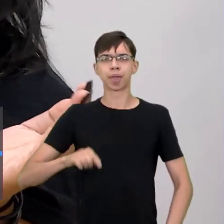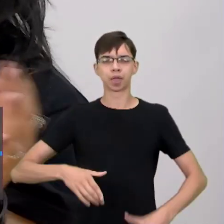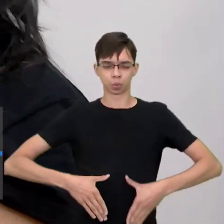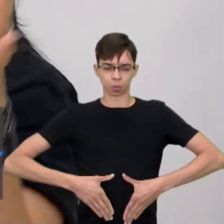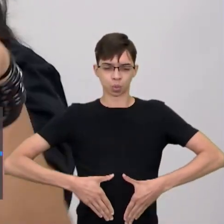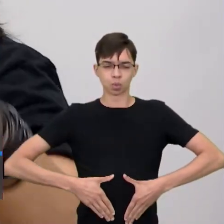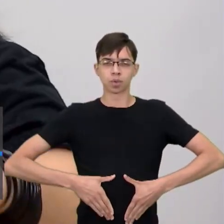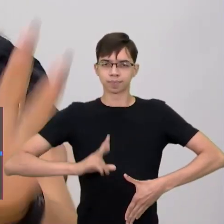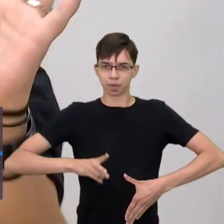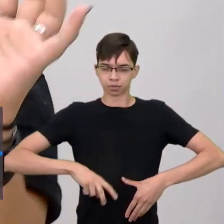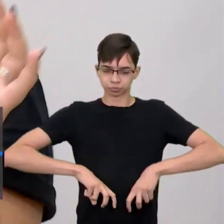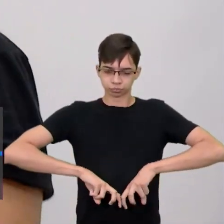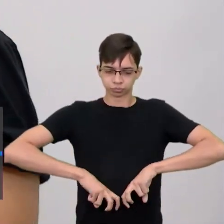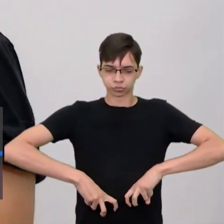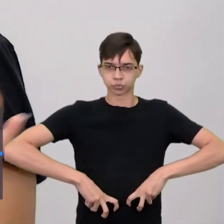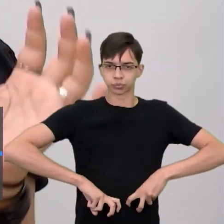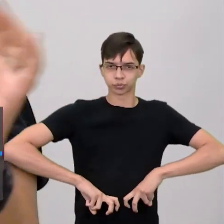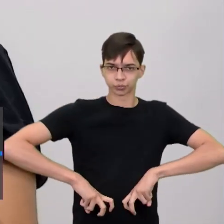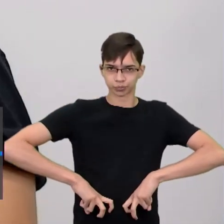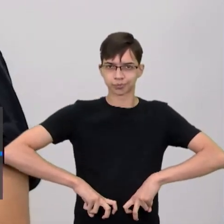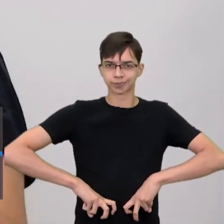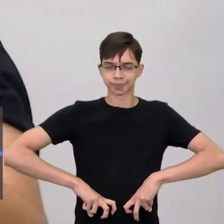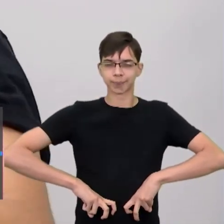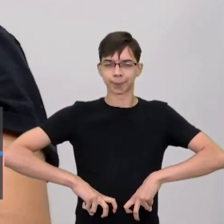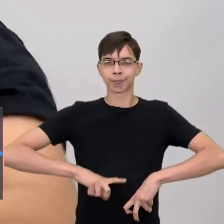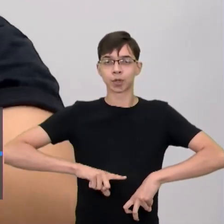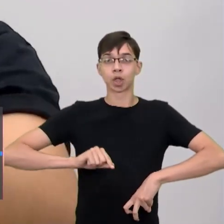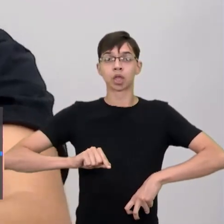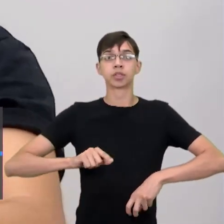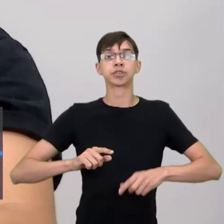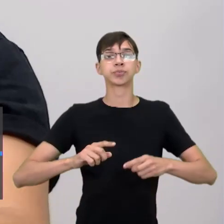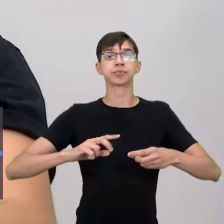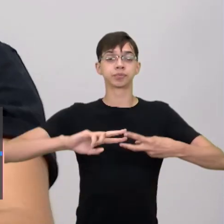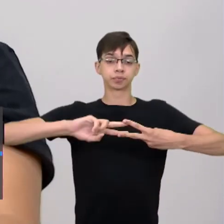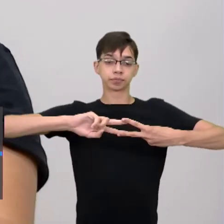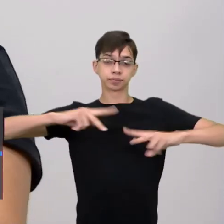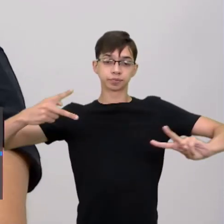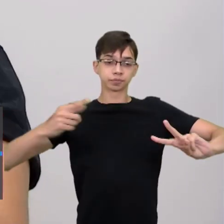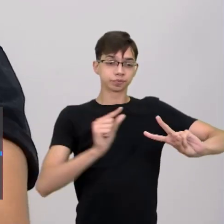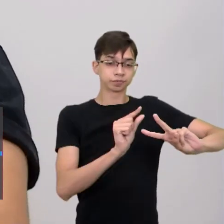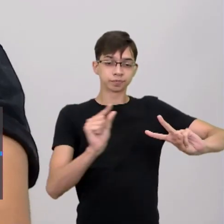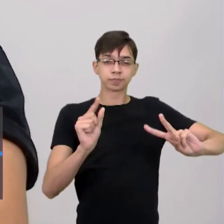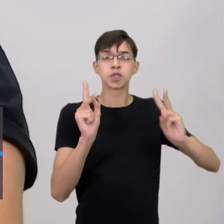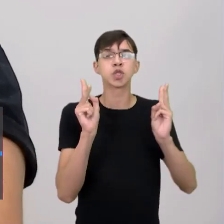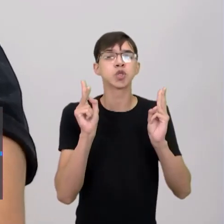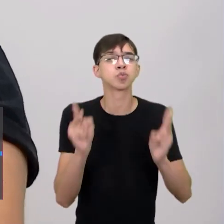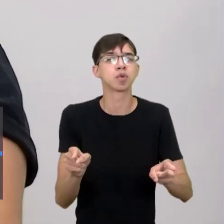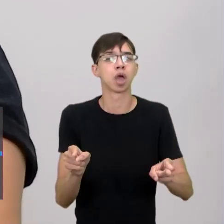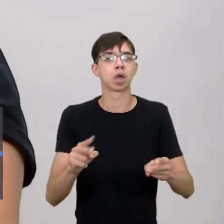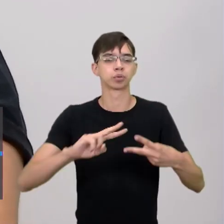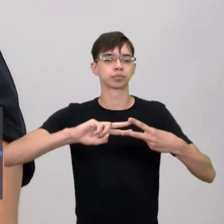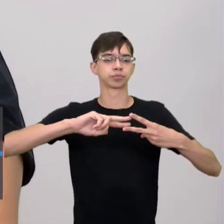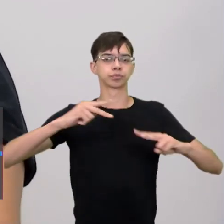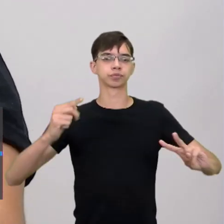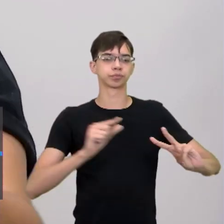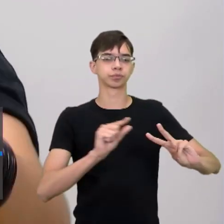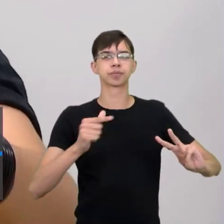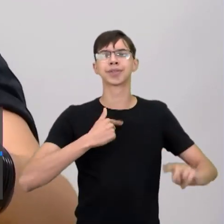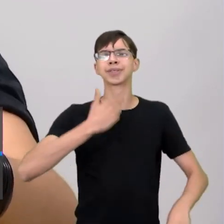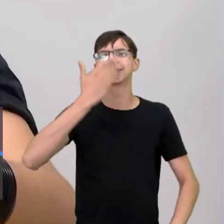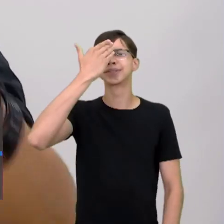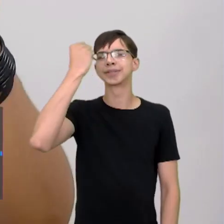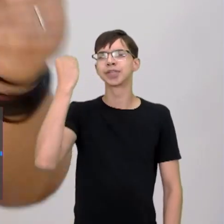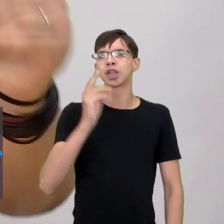em 2. Eles são geneticamente iguais. Vamos partir daí. Pega os irmãos que são geneticamente iguais, que eu esqueci o nome agora.